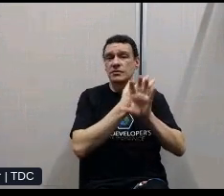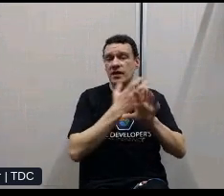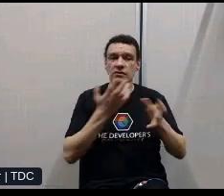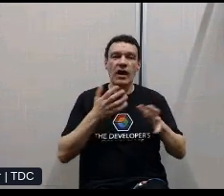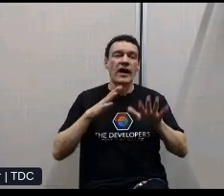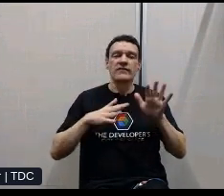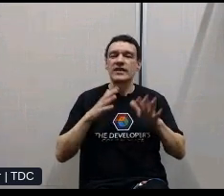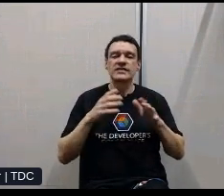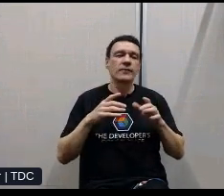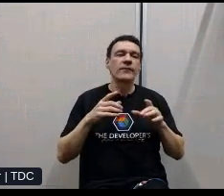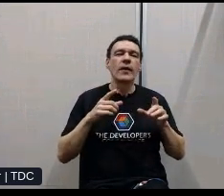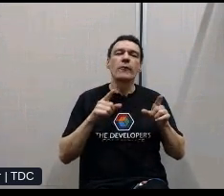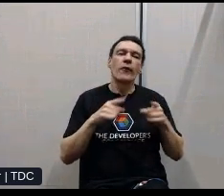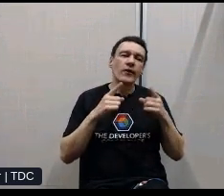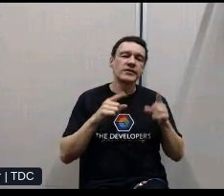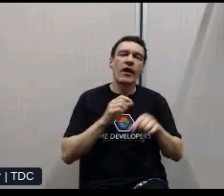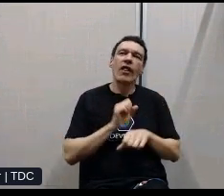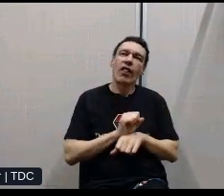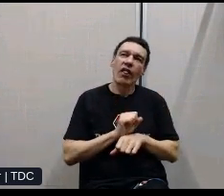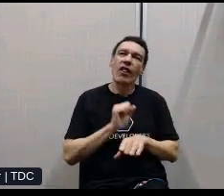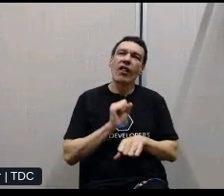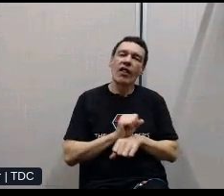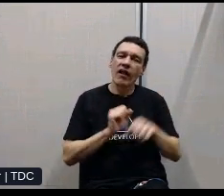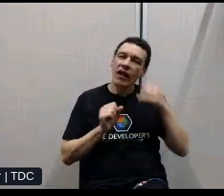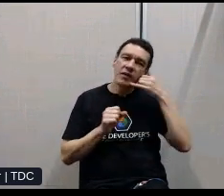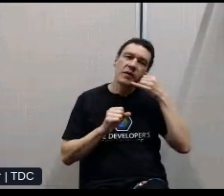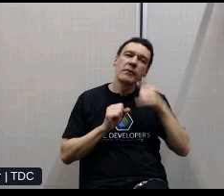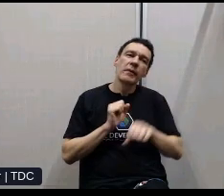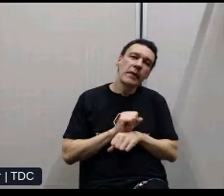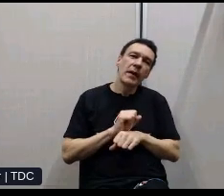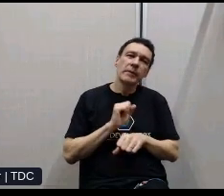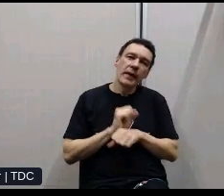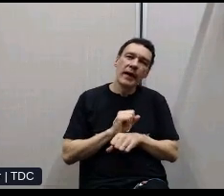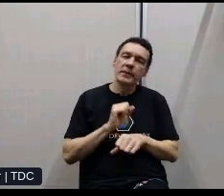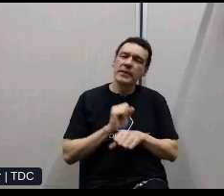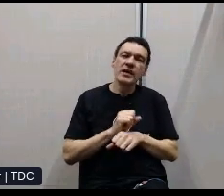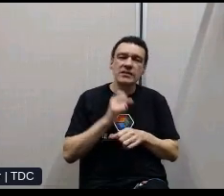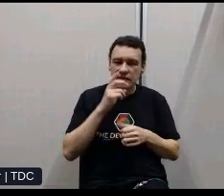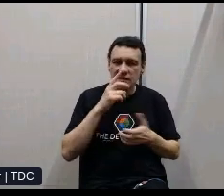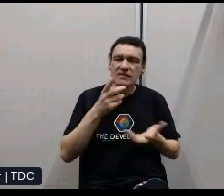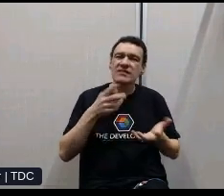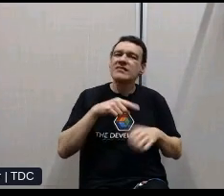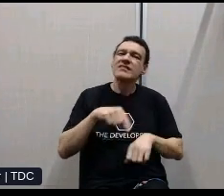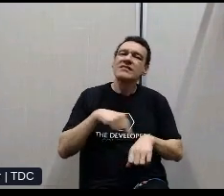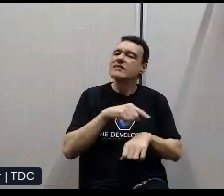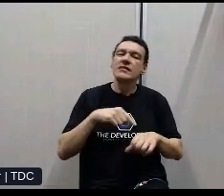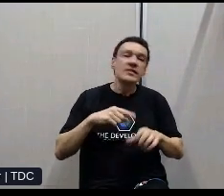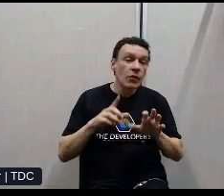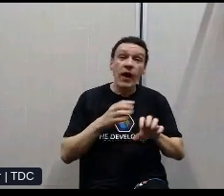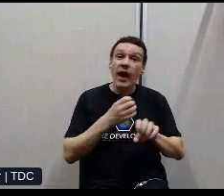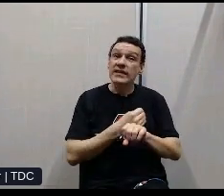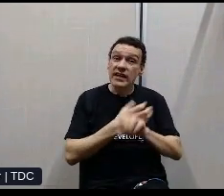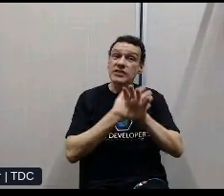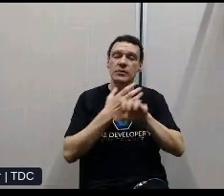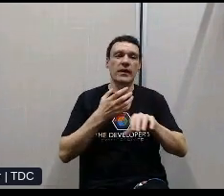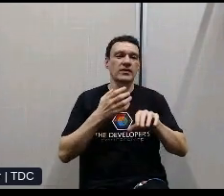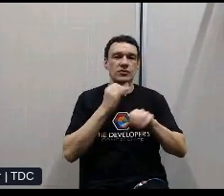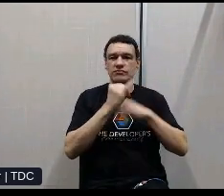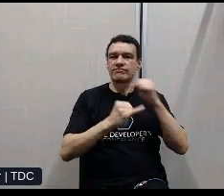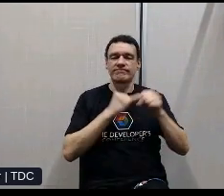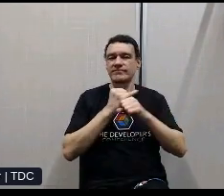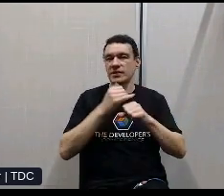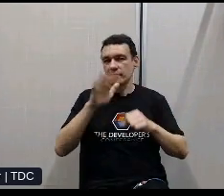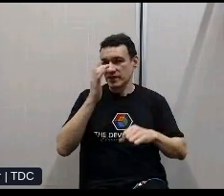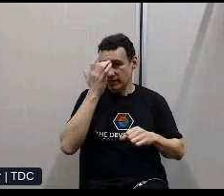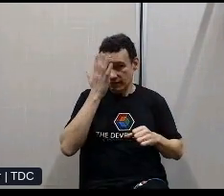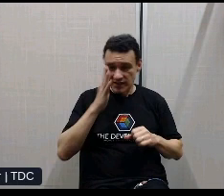ficar demorando, esperando e assim por diante, né? E aqui a gente tem, em outras, falando de tecnologia, a assinatura digital,